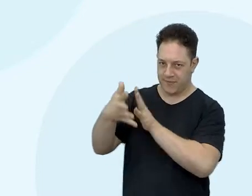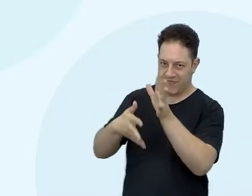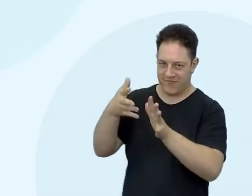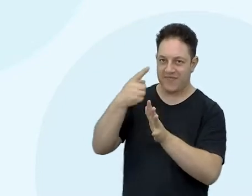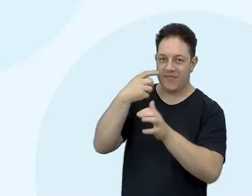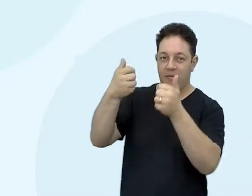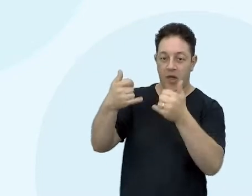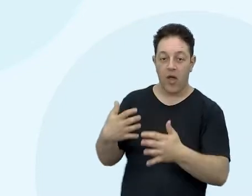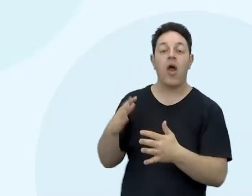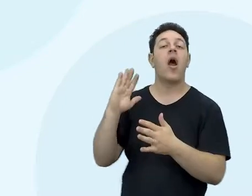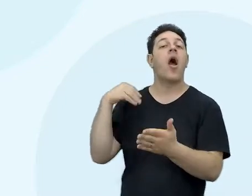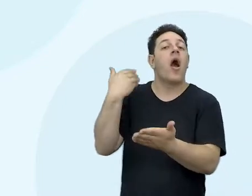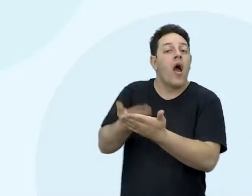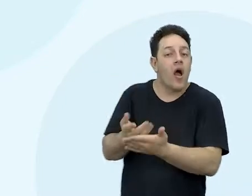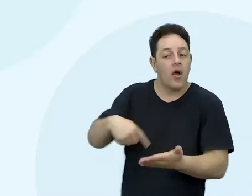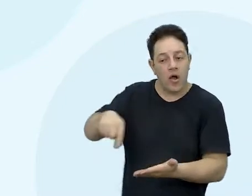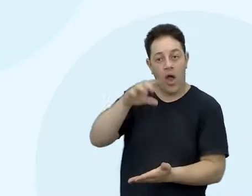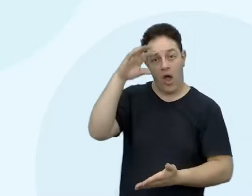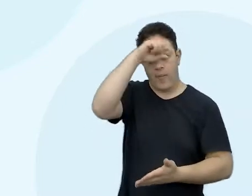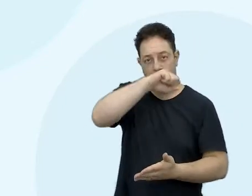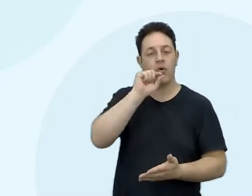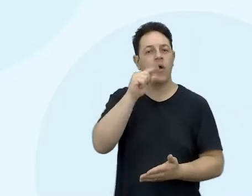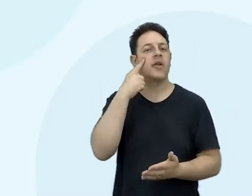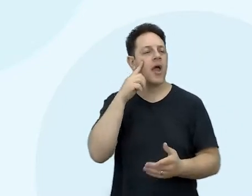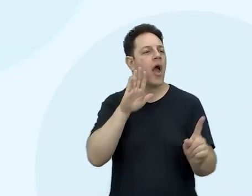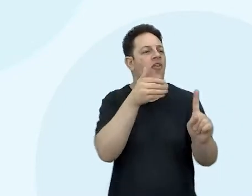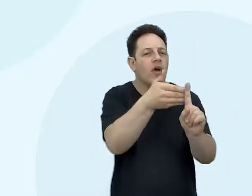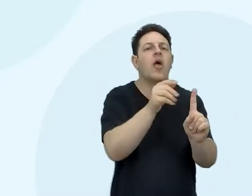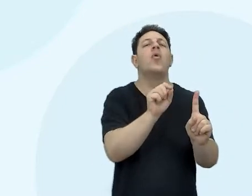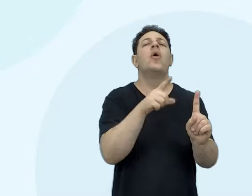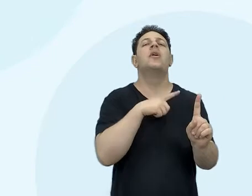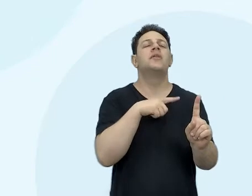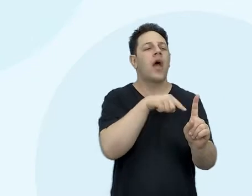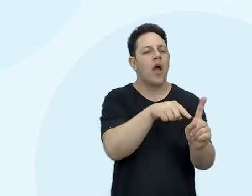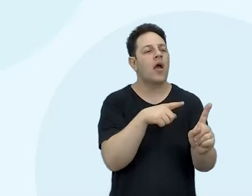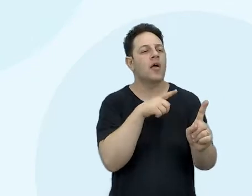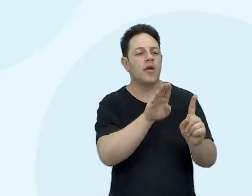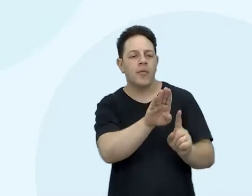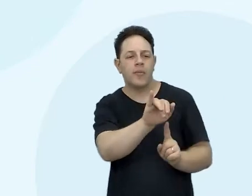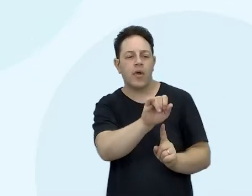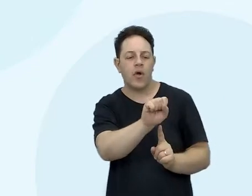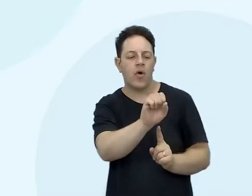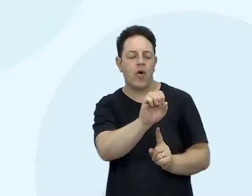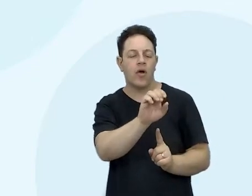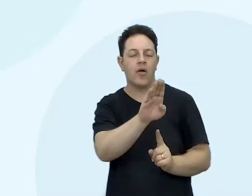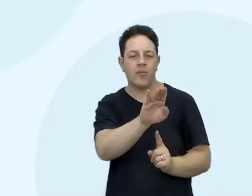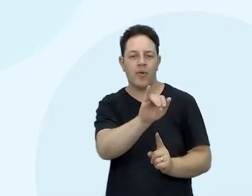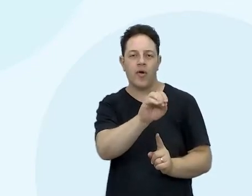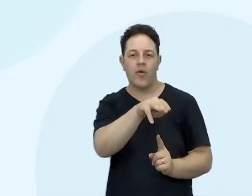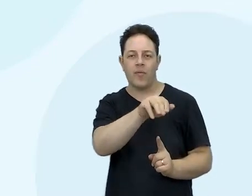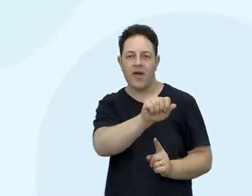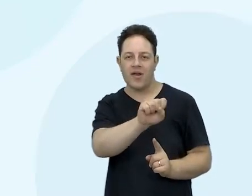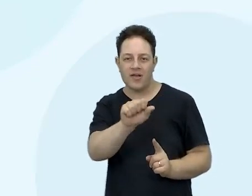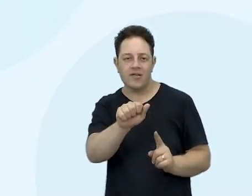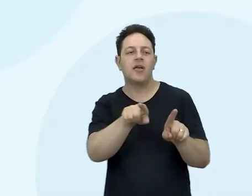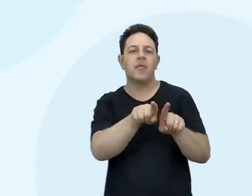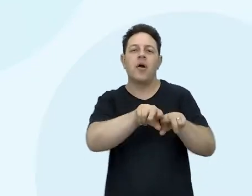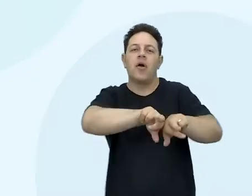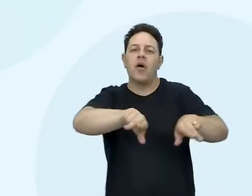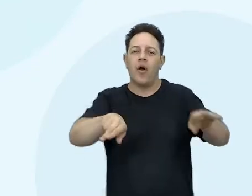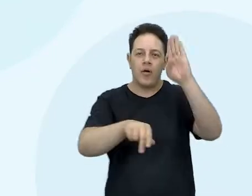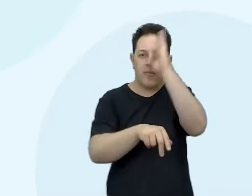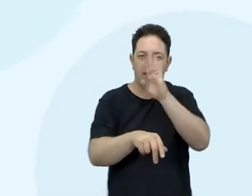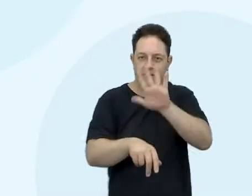Até aqui, nós buscamos referências que abordam a biomassa e as suas potencialidades no Brasil. Considerando tudo o que vimos, vamos